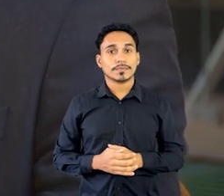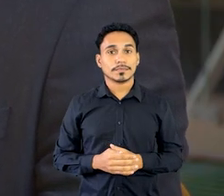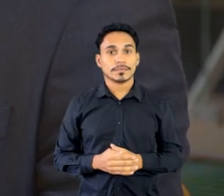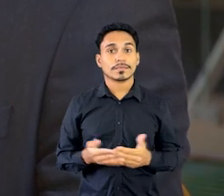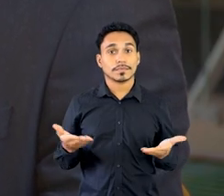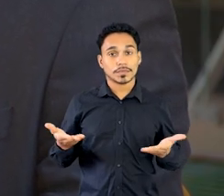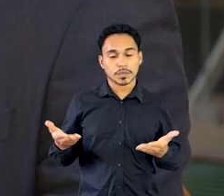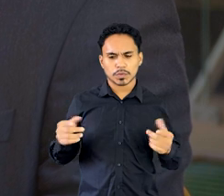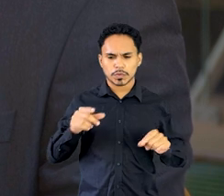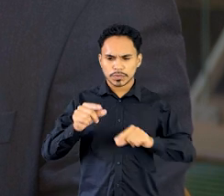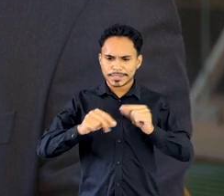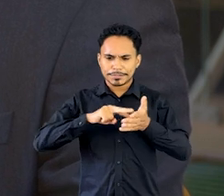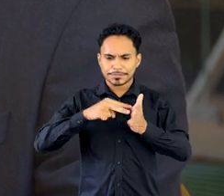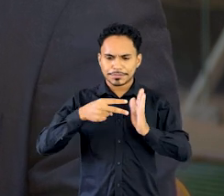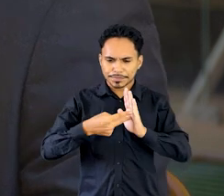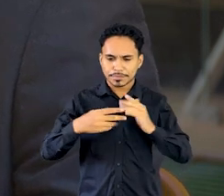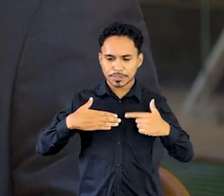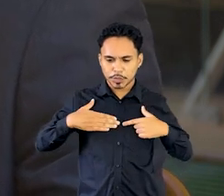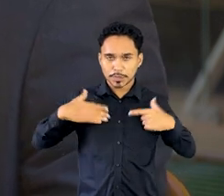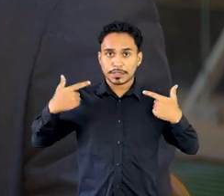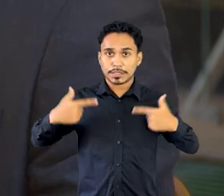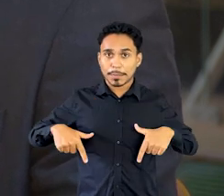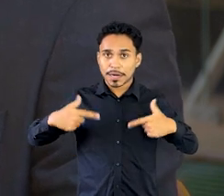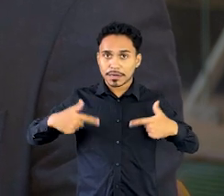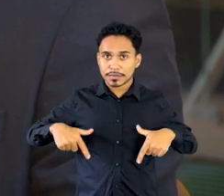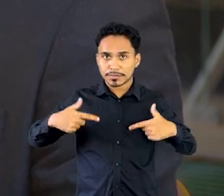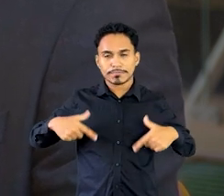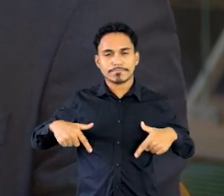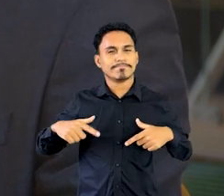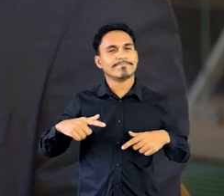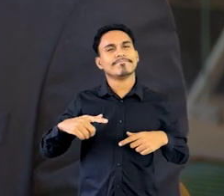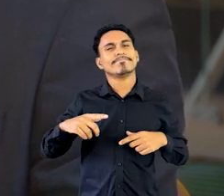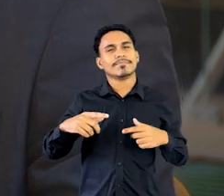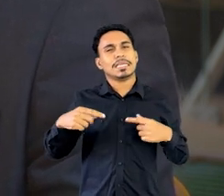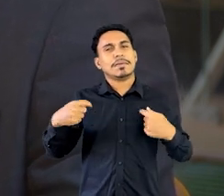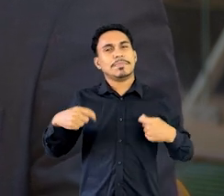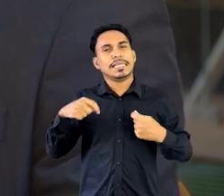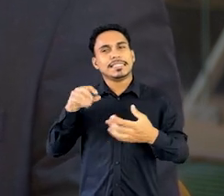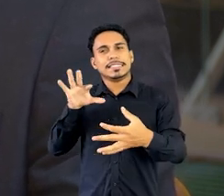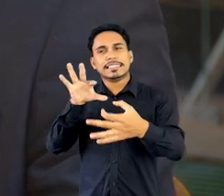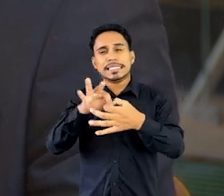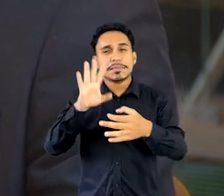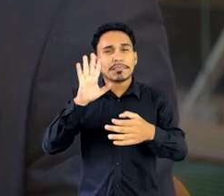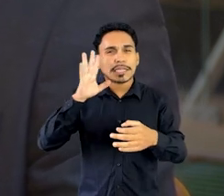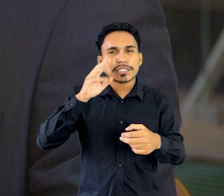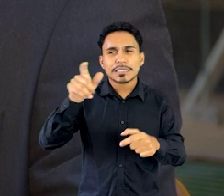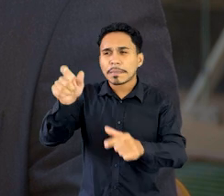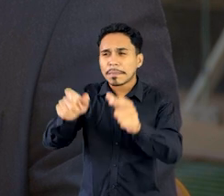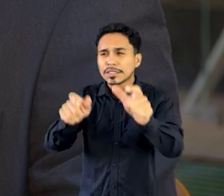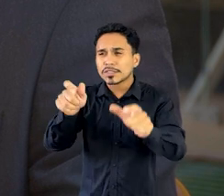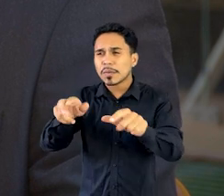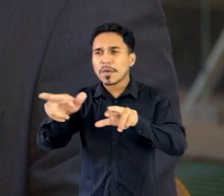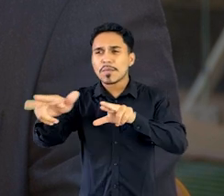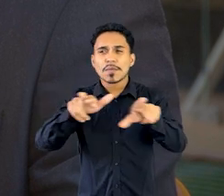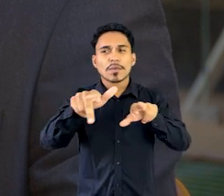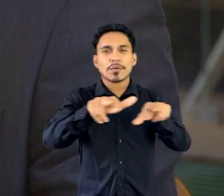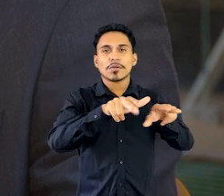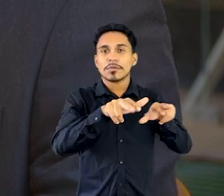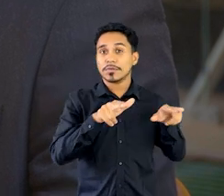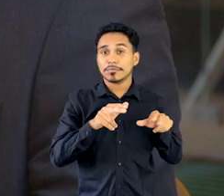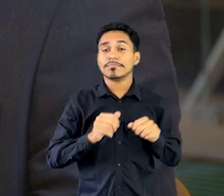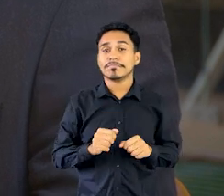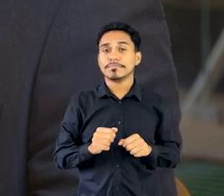aqui no universo do que é o meu trabalho cotidianamente que envolve muitas dessas variáveis que foram trazidas aqui pelos